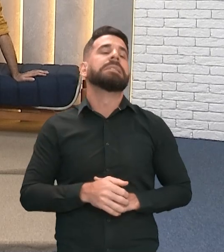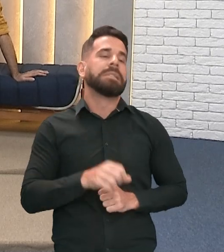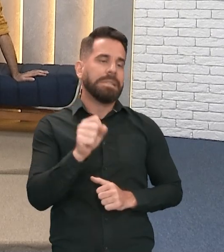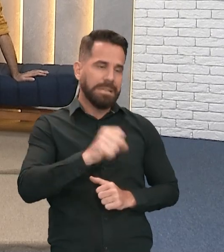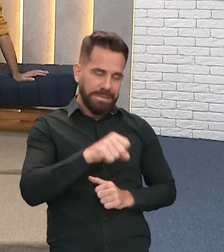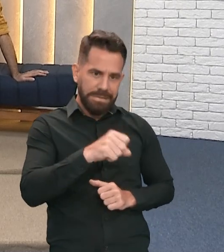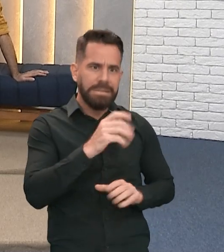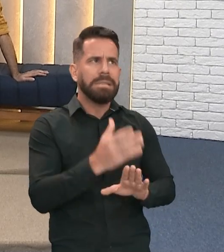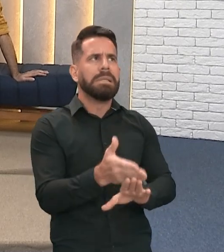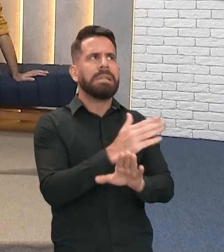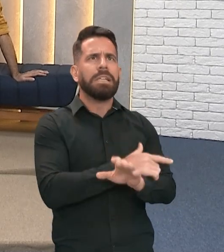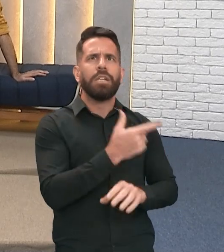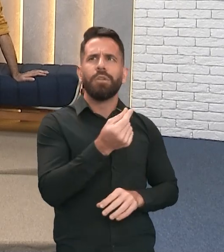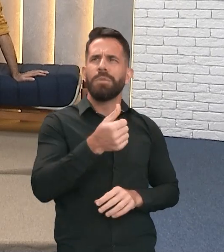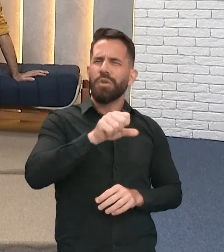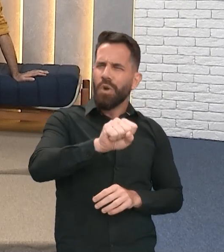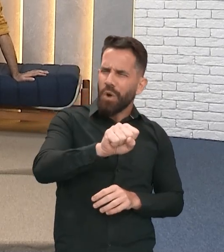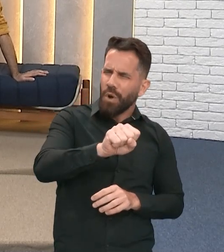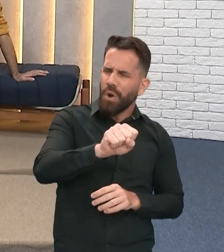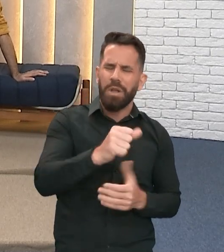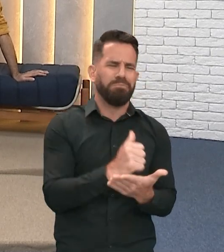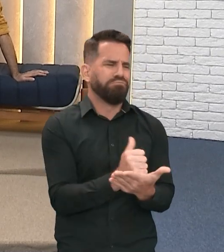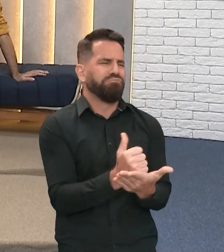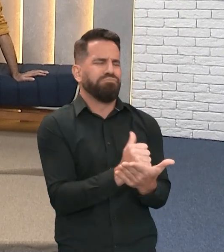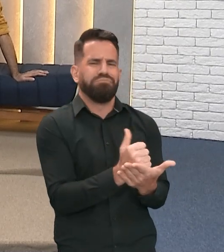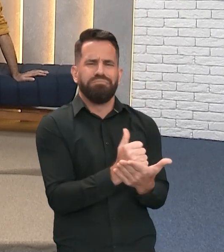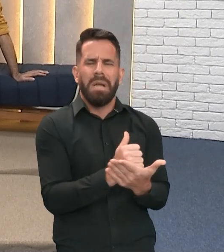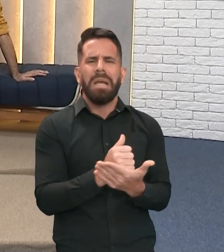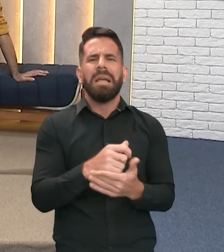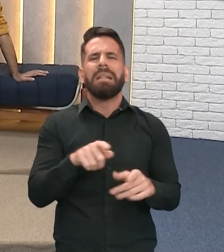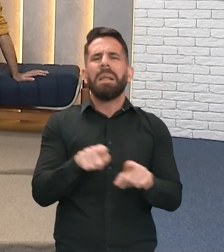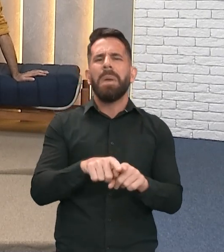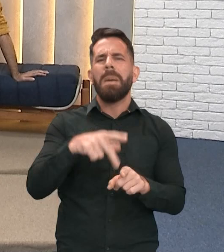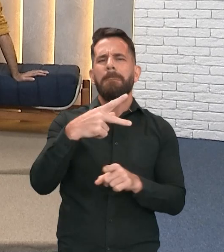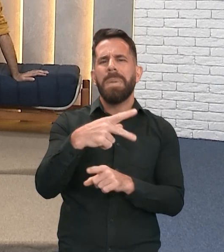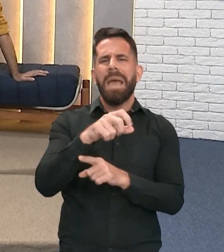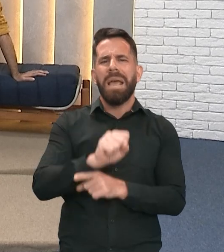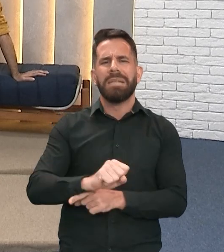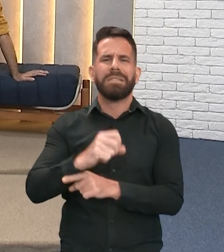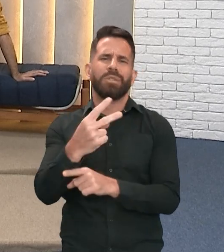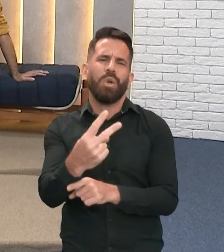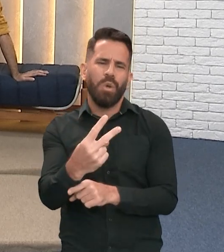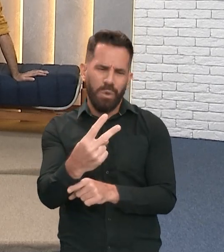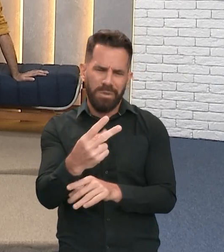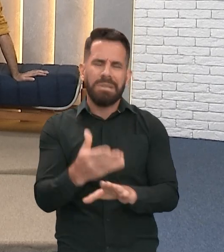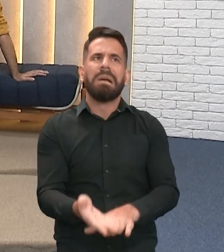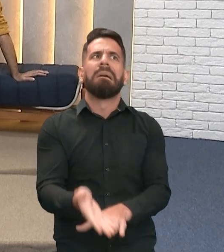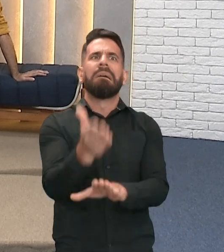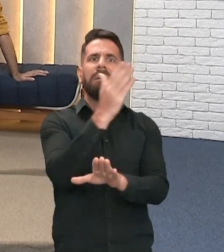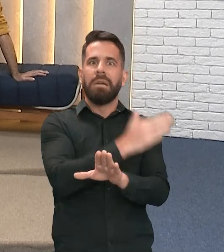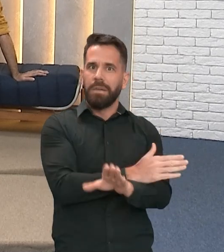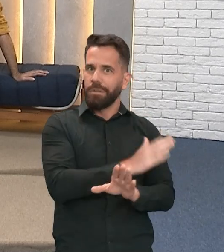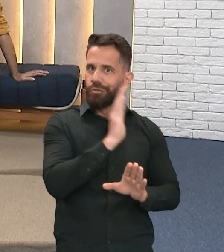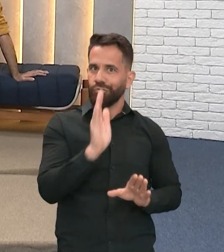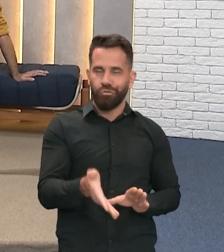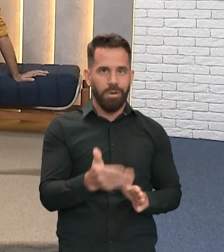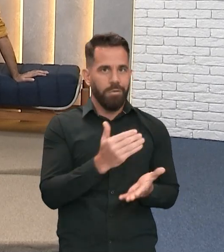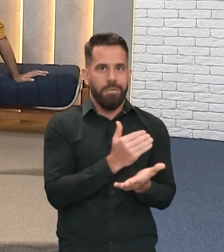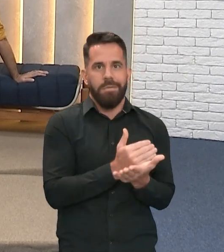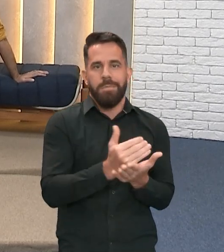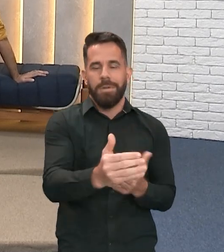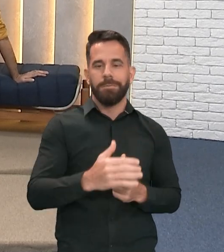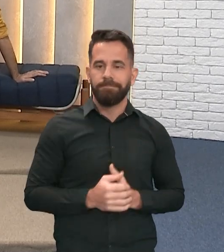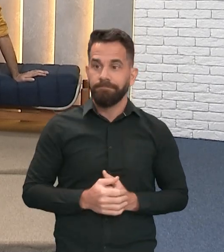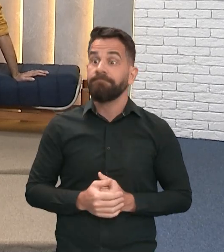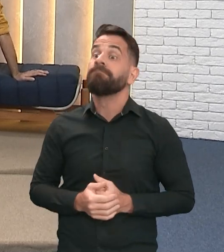computador, assim, PlayStation 2, computador, que é minha vida nos jogos digitais. E jogos de console também começaram. E, assim, como a gente